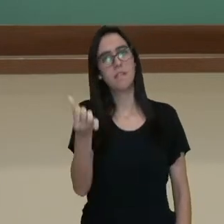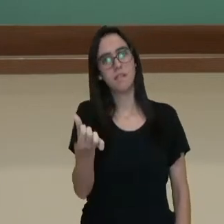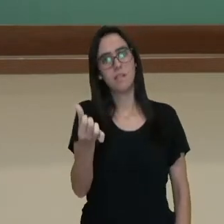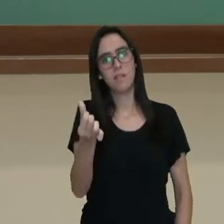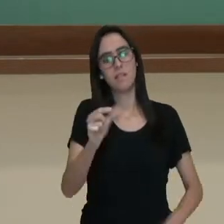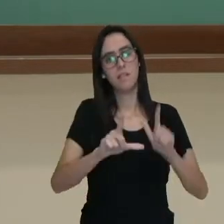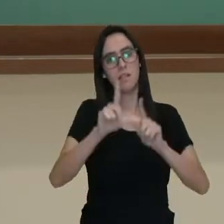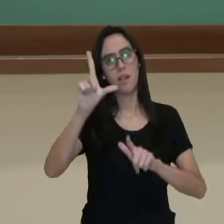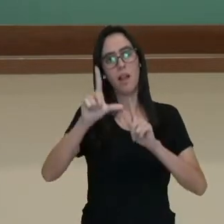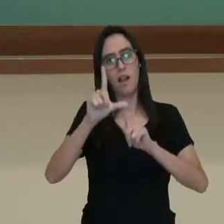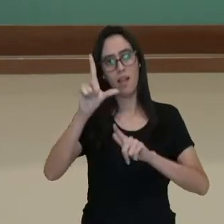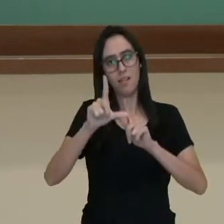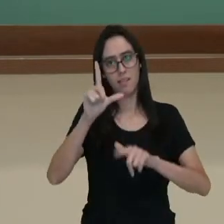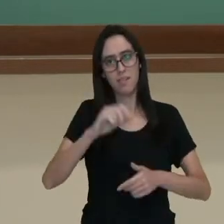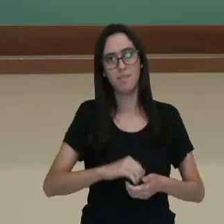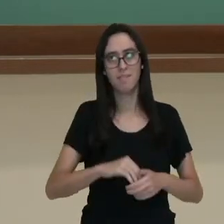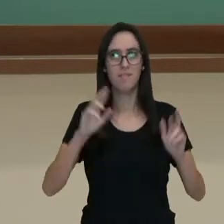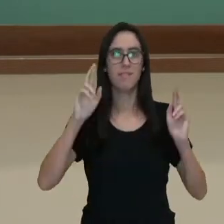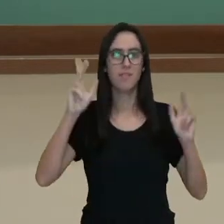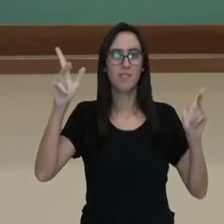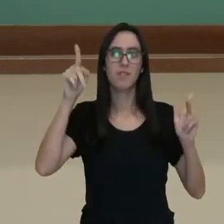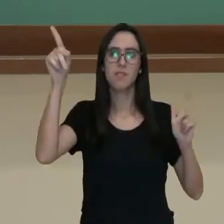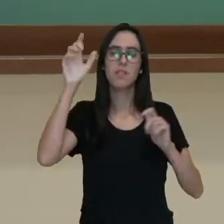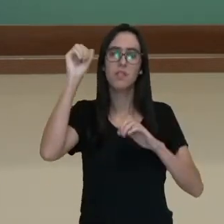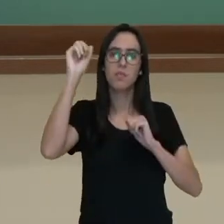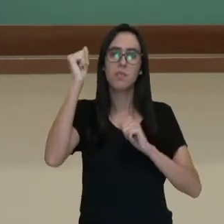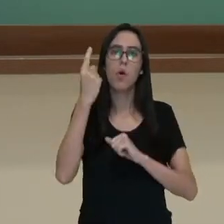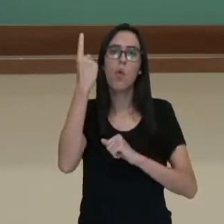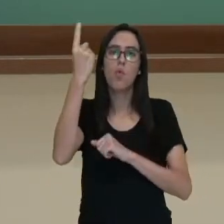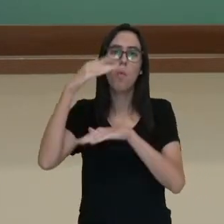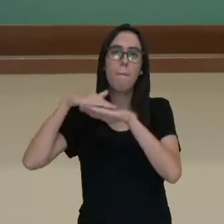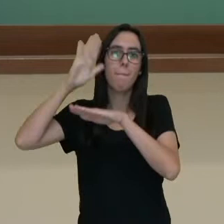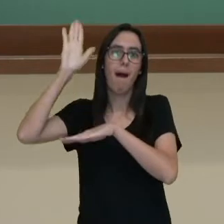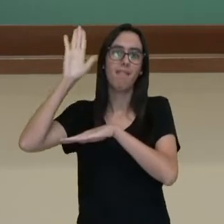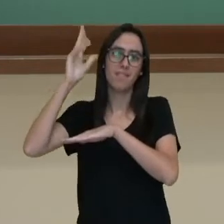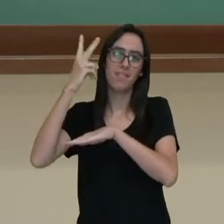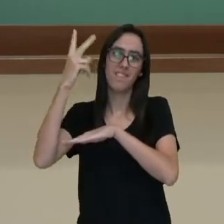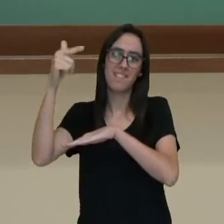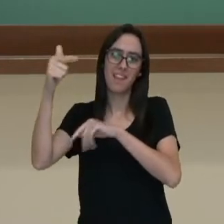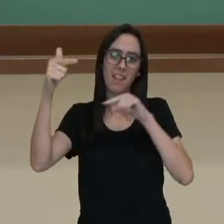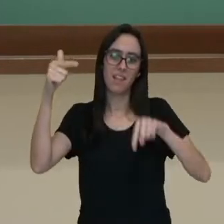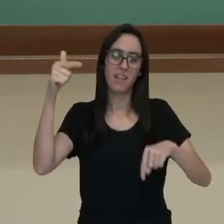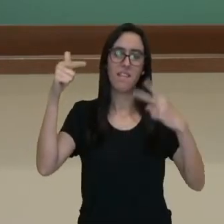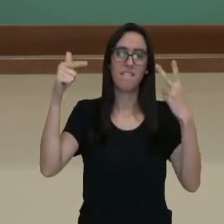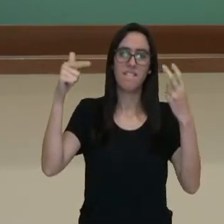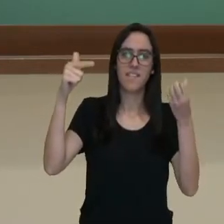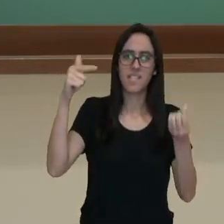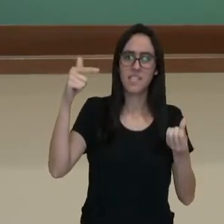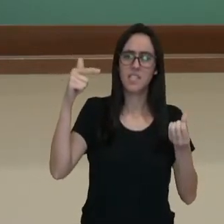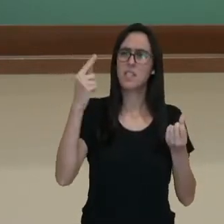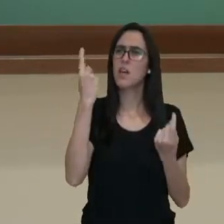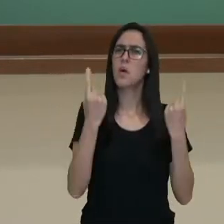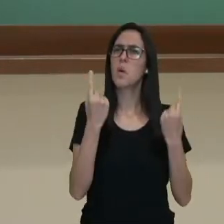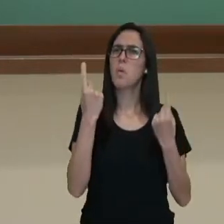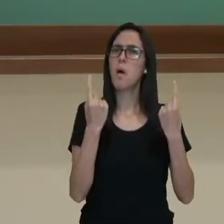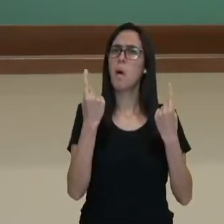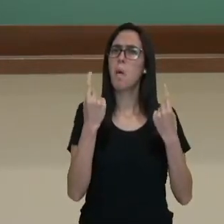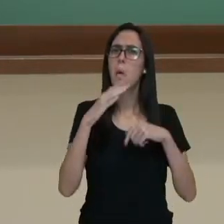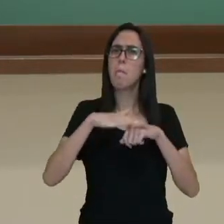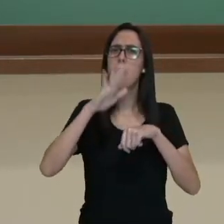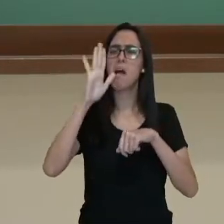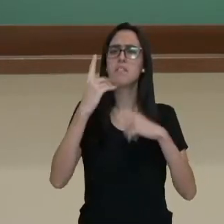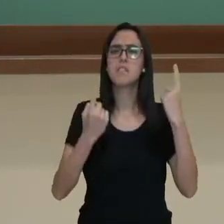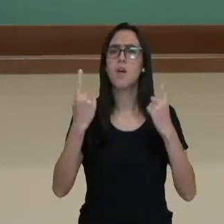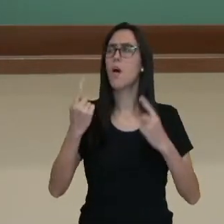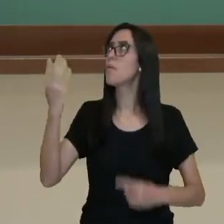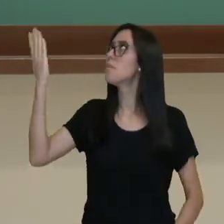letras no alfabeto da língua espanhola, 26 letras no alfabeto da língua portuguesa. O que que tem a mais na língua